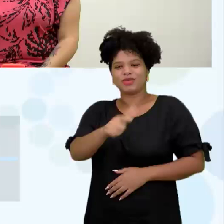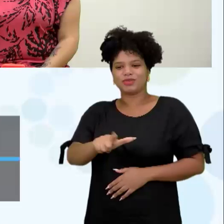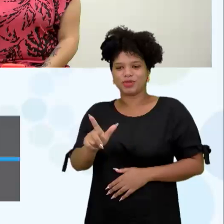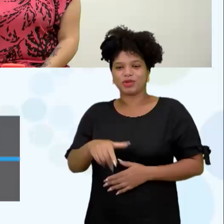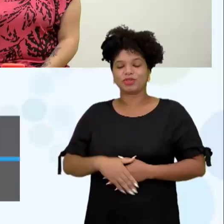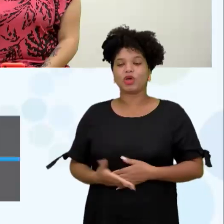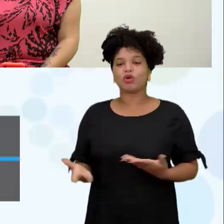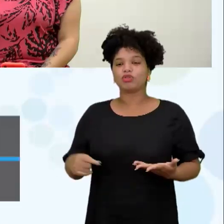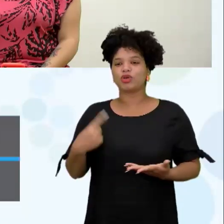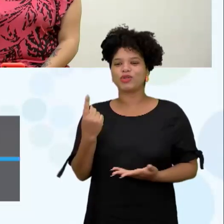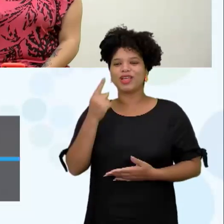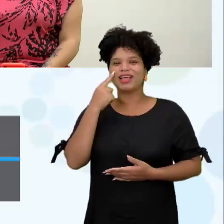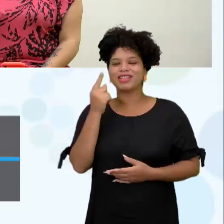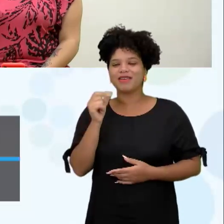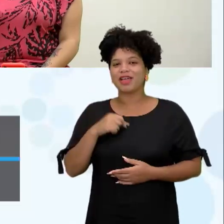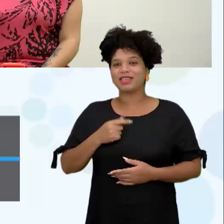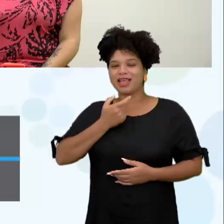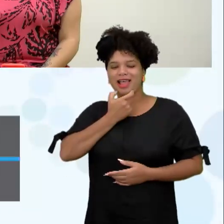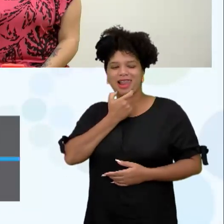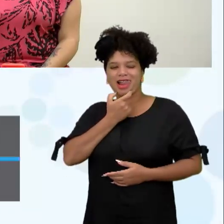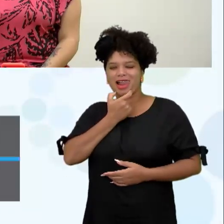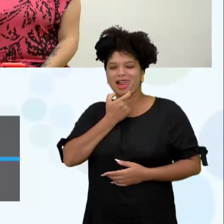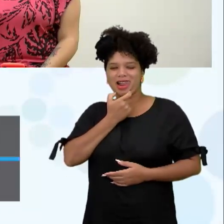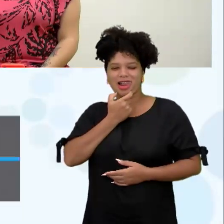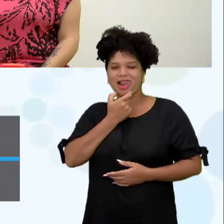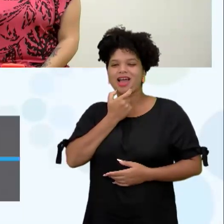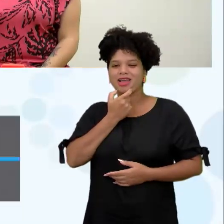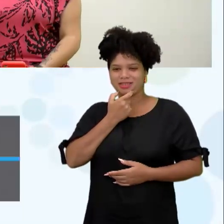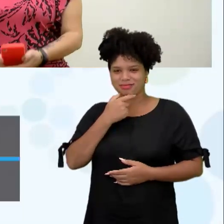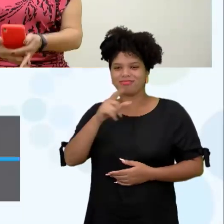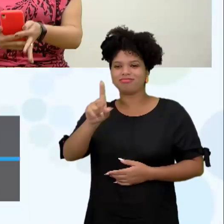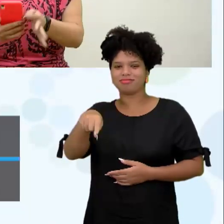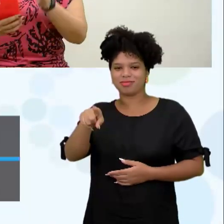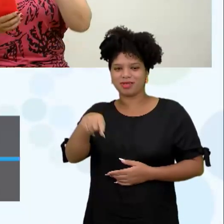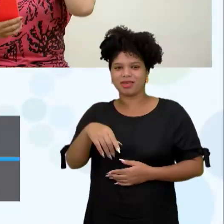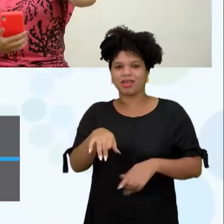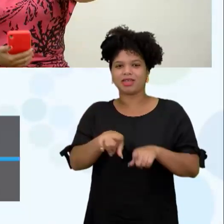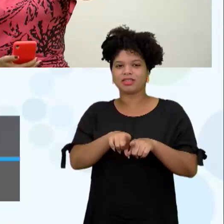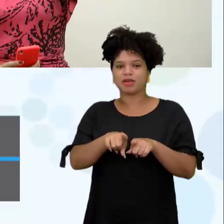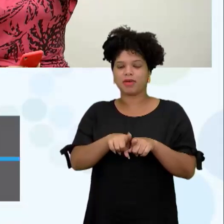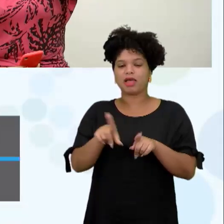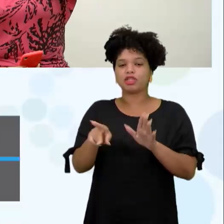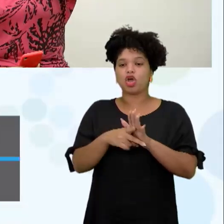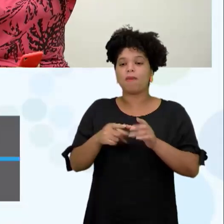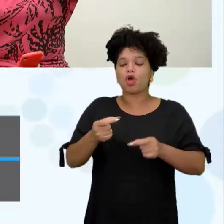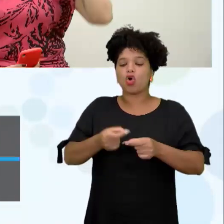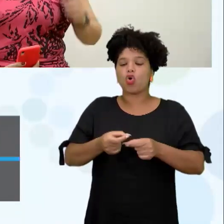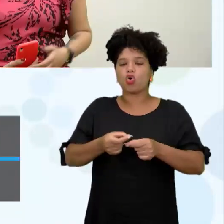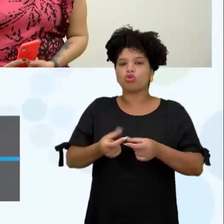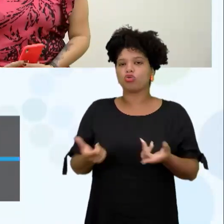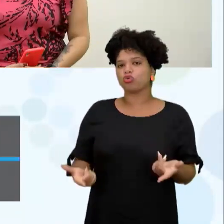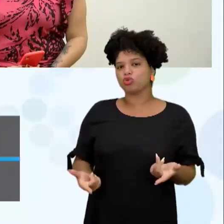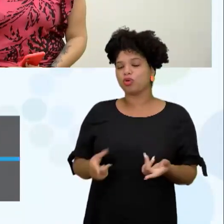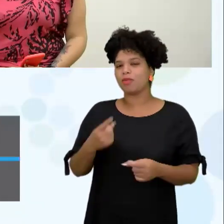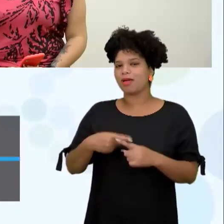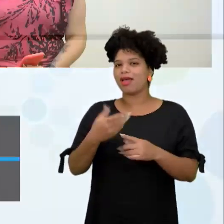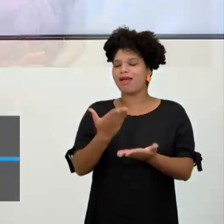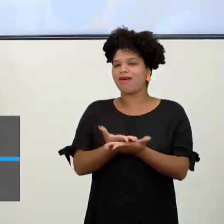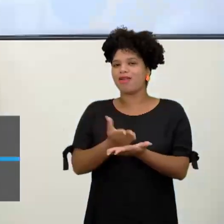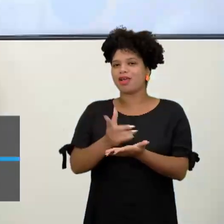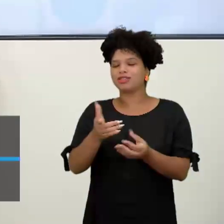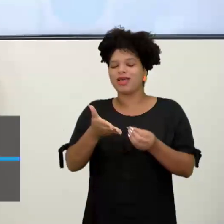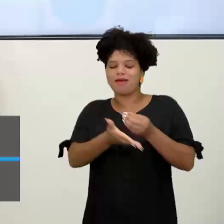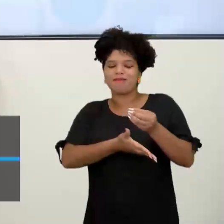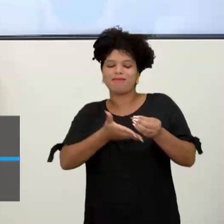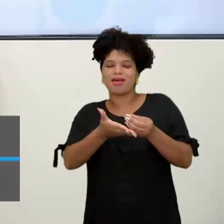isso. Hoje a gente vai gastar aqui o nosso inglês. Ah, é verdade. Né? E o nosso conhecimento de Arduino, porque hoje a gente vai dar uma aula do quê?